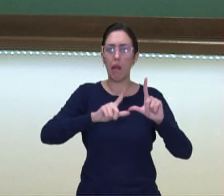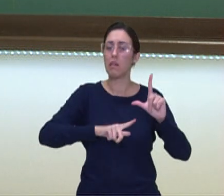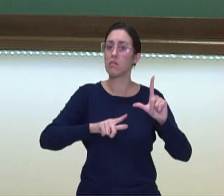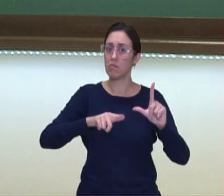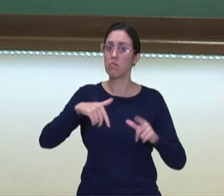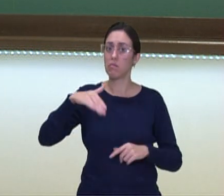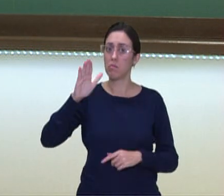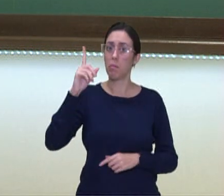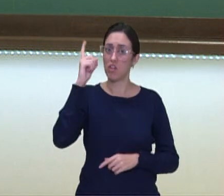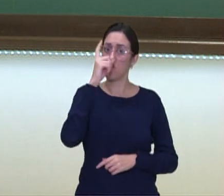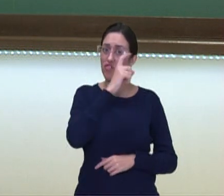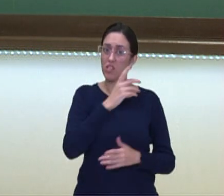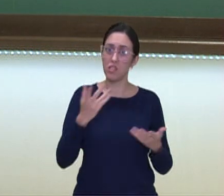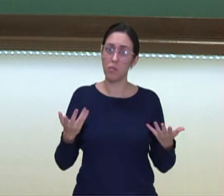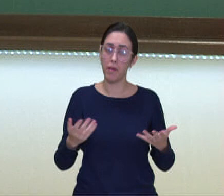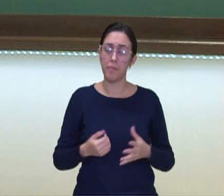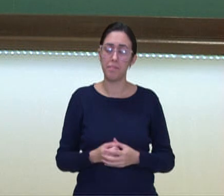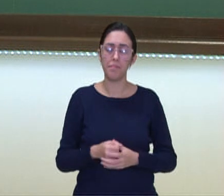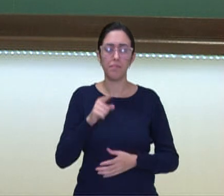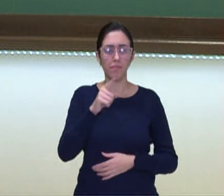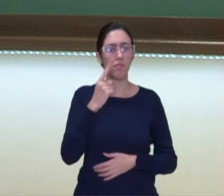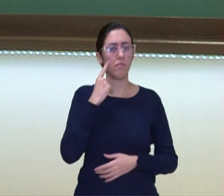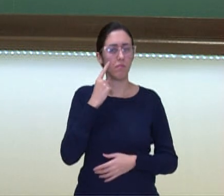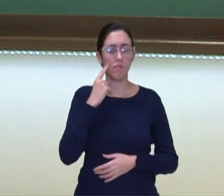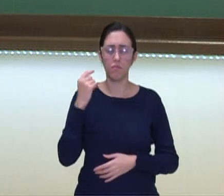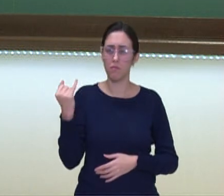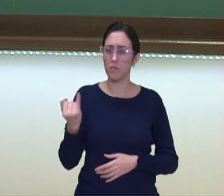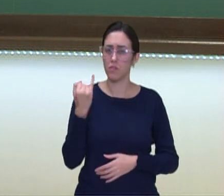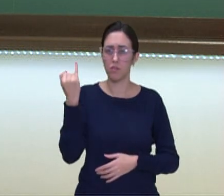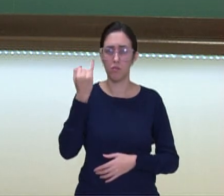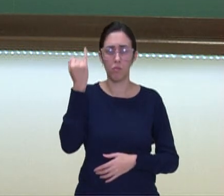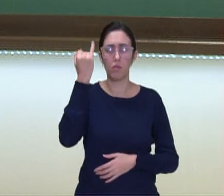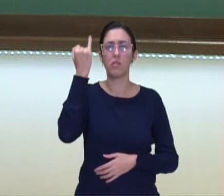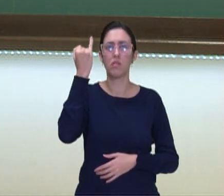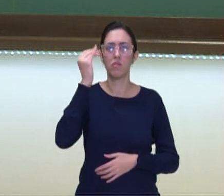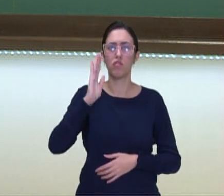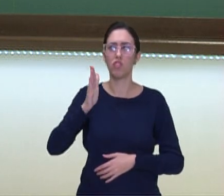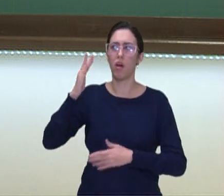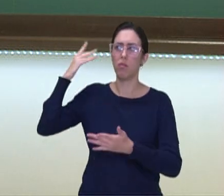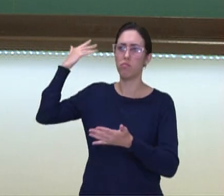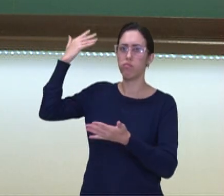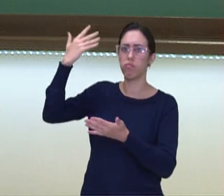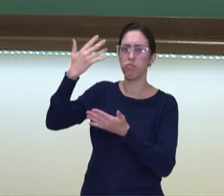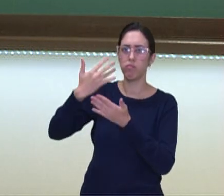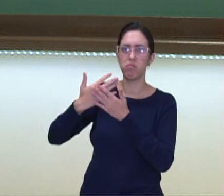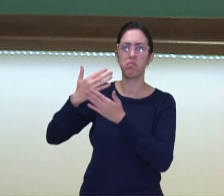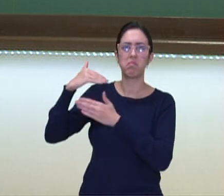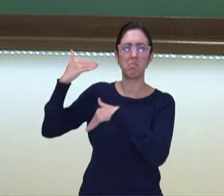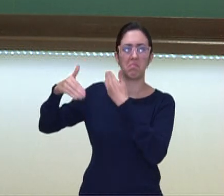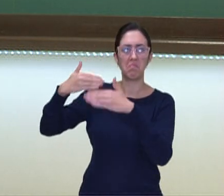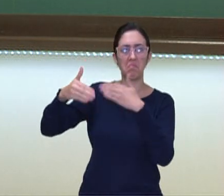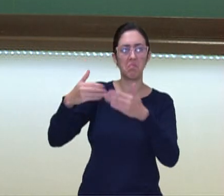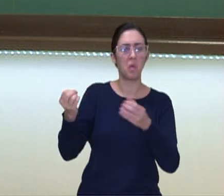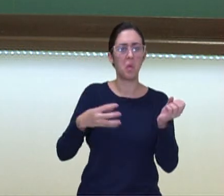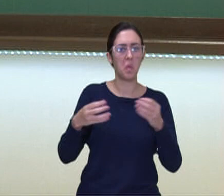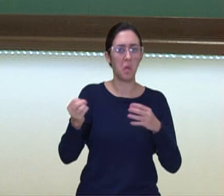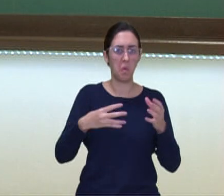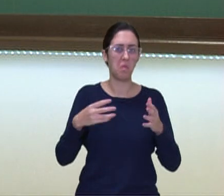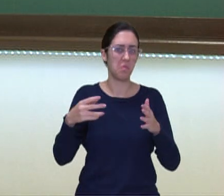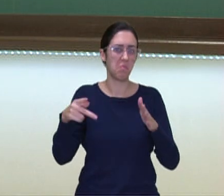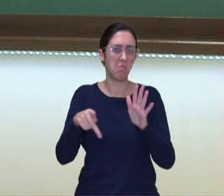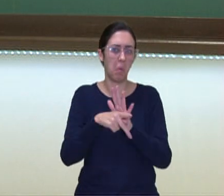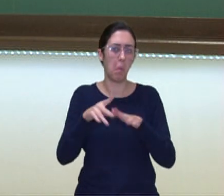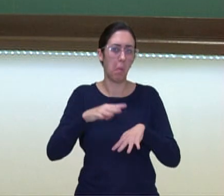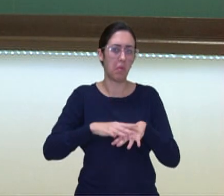né? Então, veja como é importante tudo que nós alcançamos, tudo que nós descobrimos, tudo que nós já sabemos fazer em matemática, né?